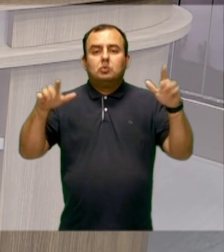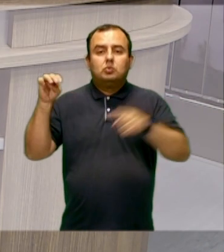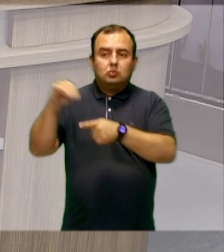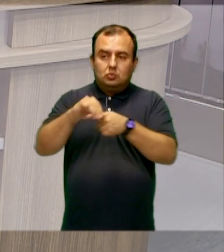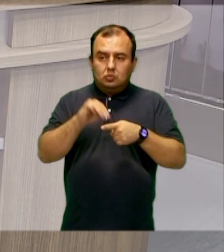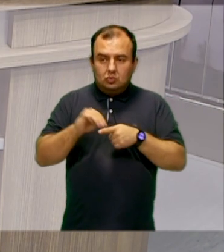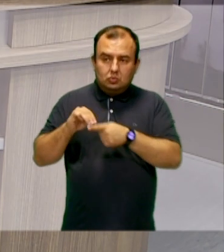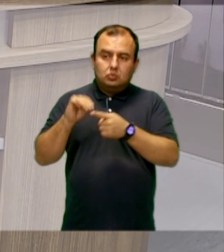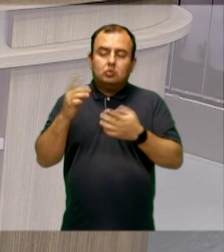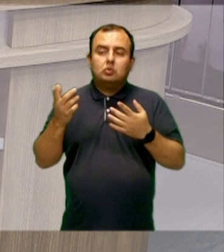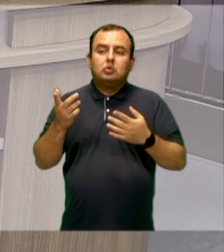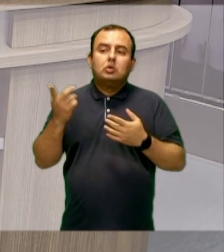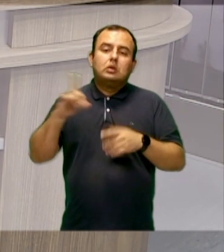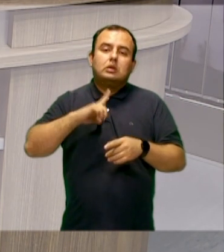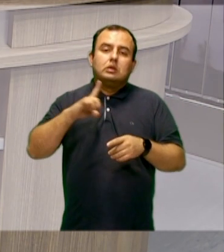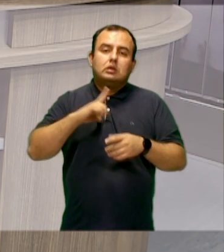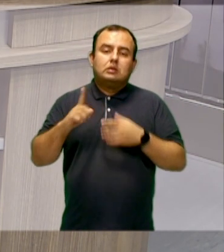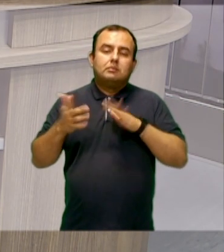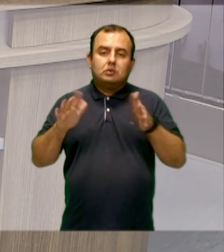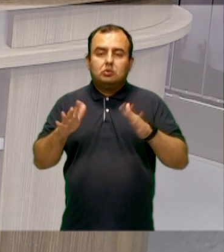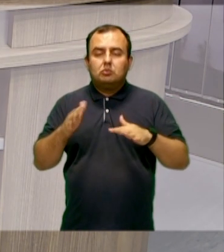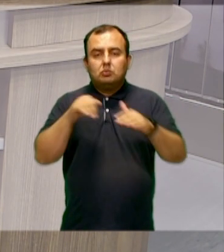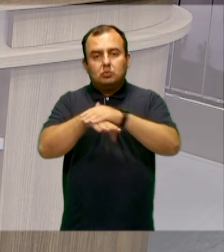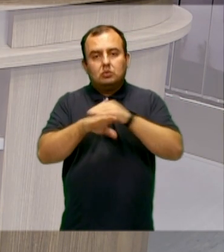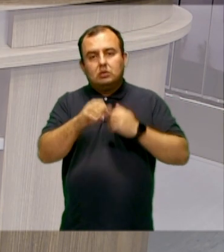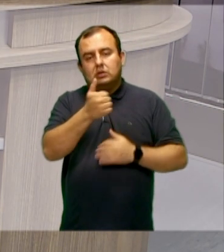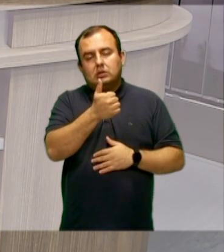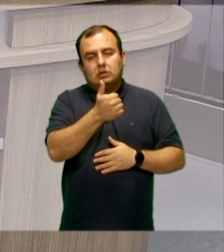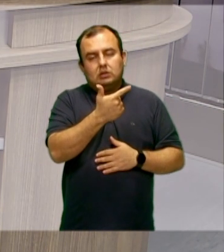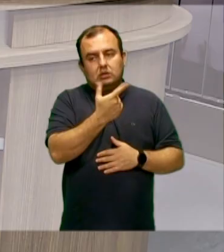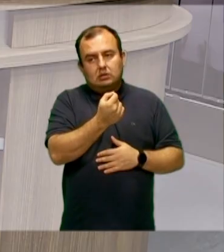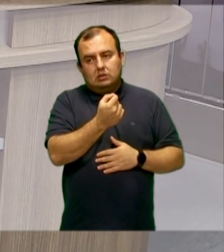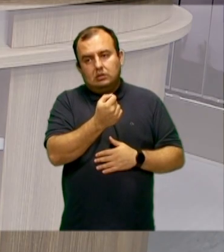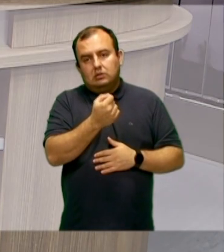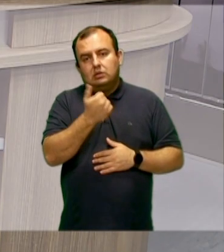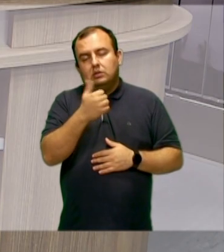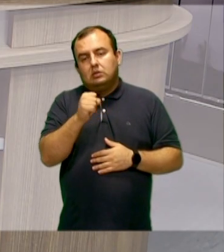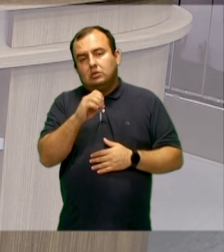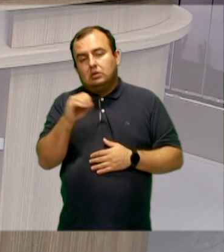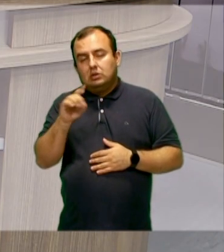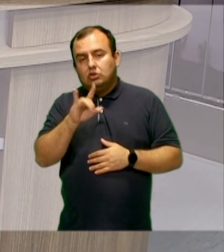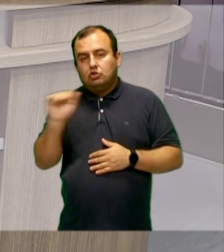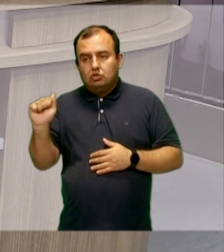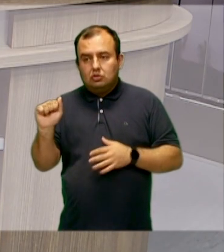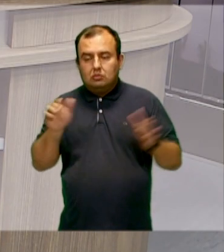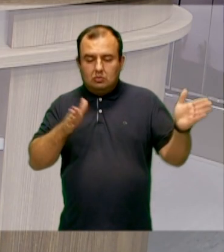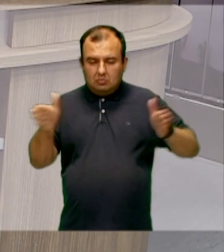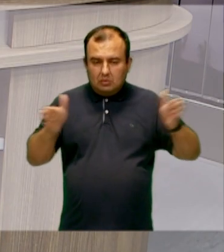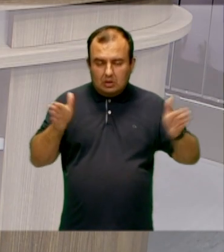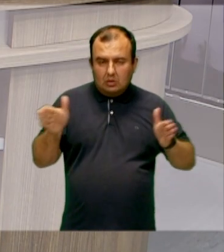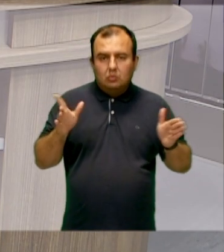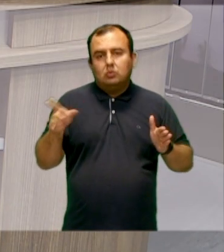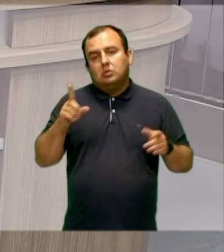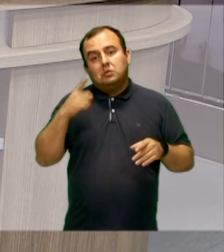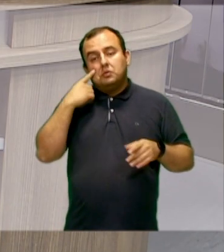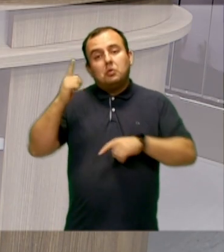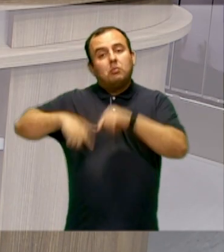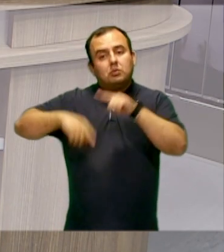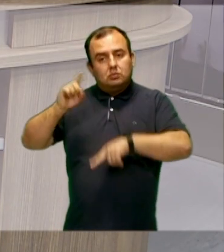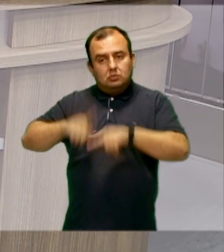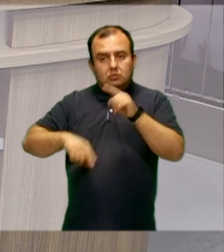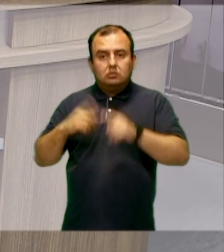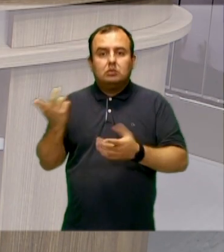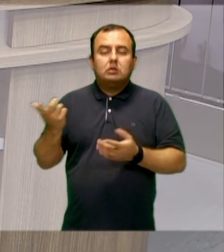nos aponta que o estoque tem que ser em torno de 120 a 180 dias. Você deveria ter um estoque para isso, dependendo do produto. Então, um